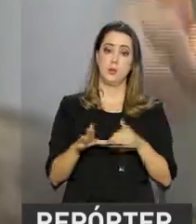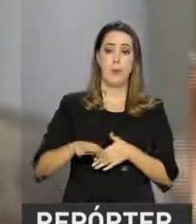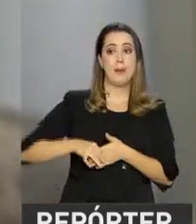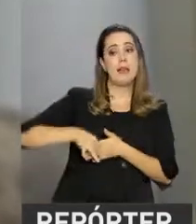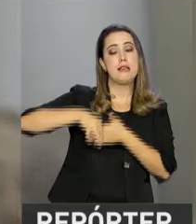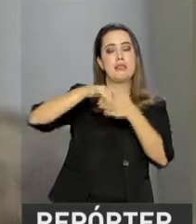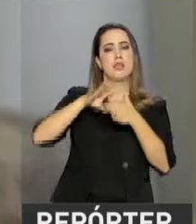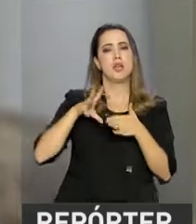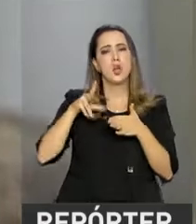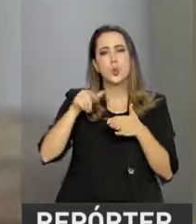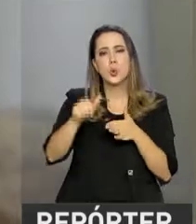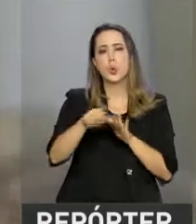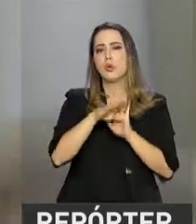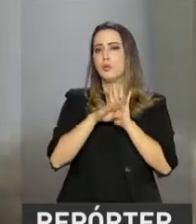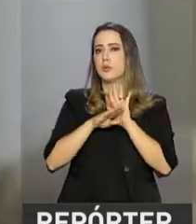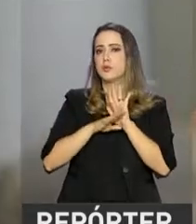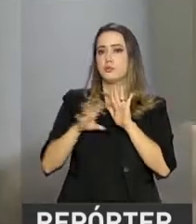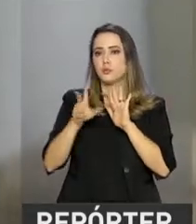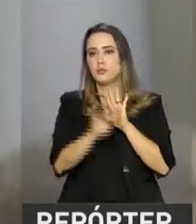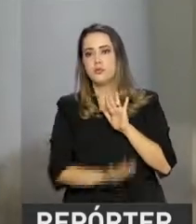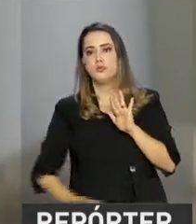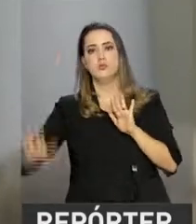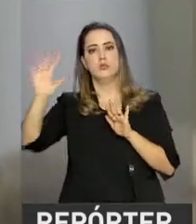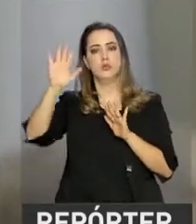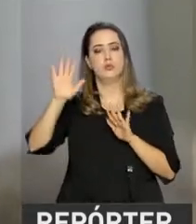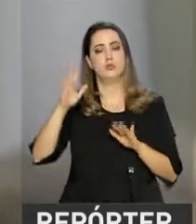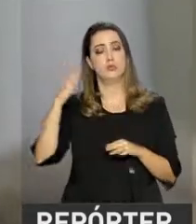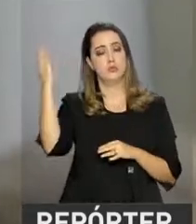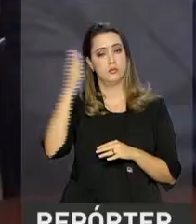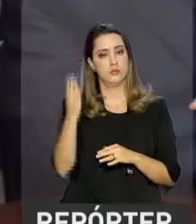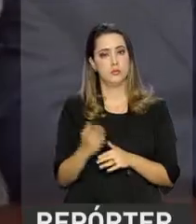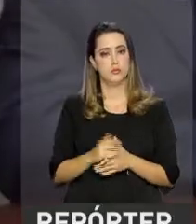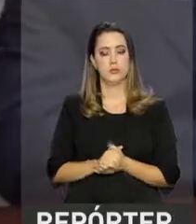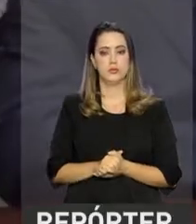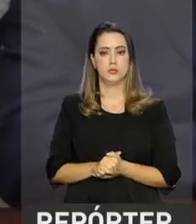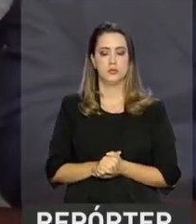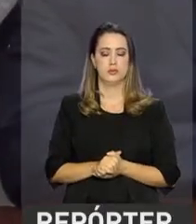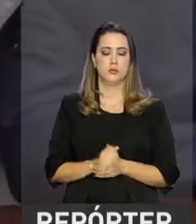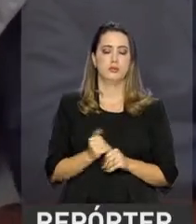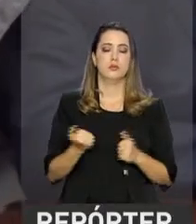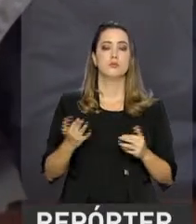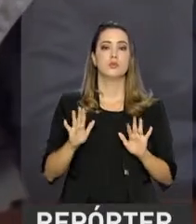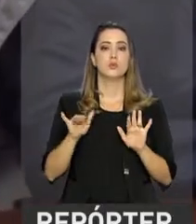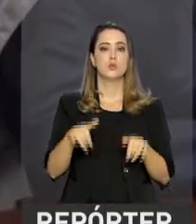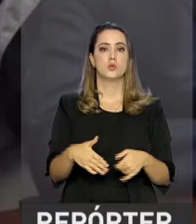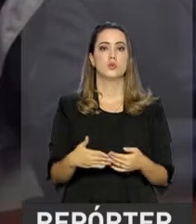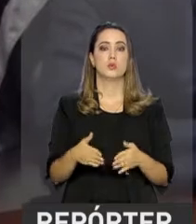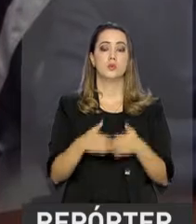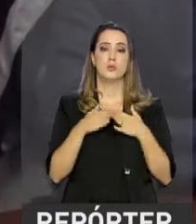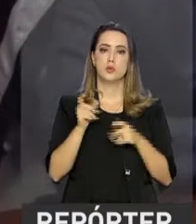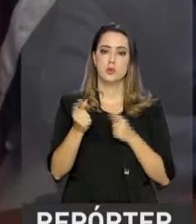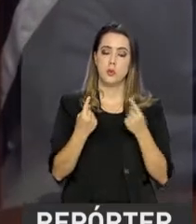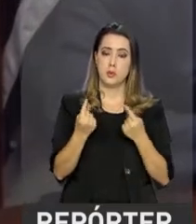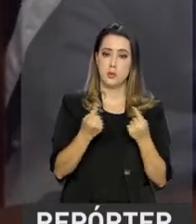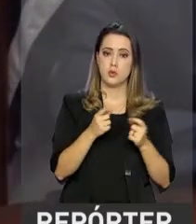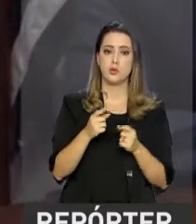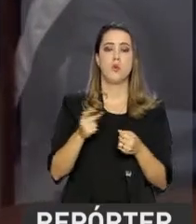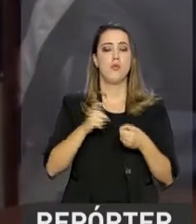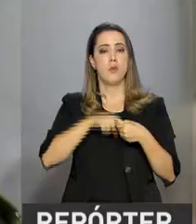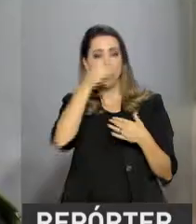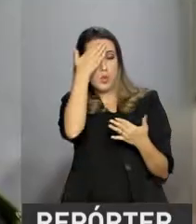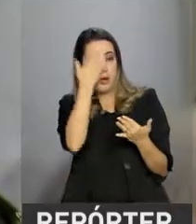e integrar a a segurança pública em todos os estados brasileiros no final o presidente pediu que o brasileiro volte a ser